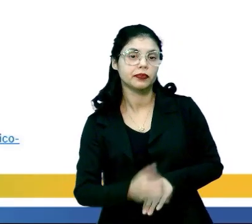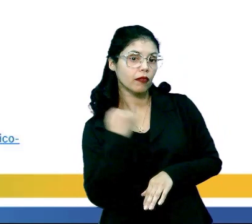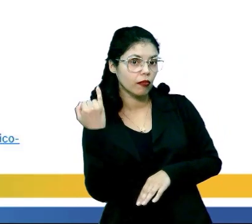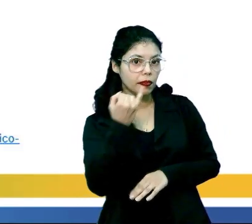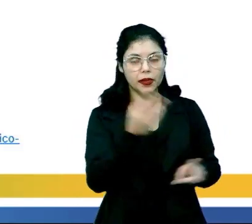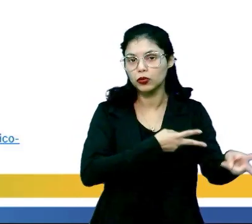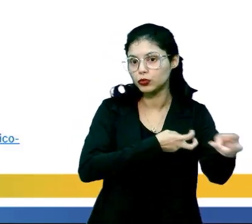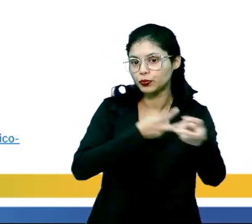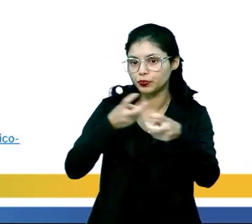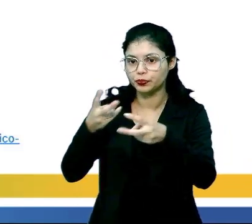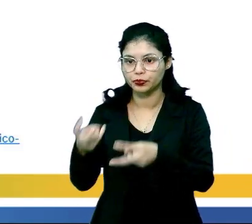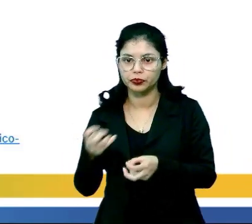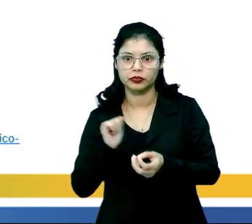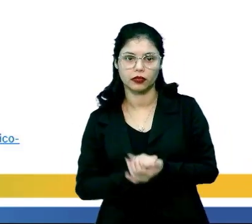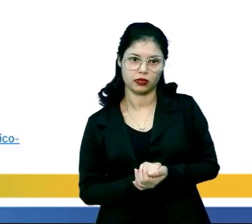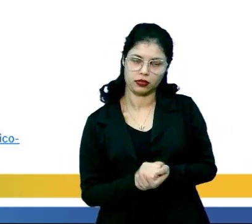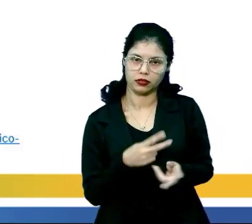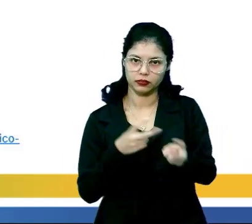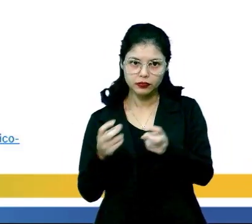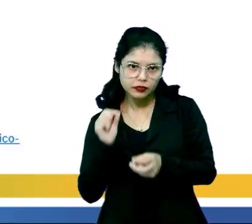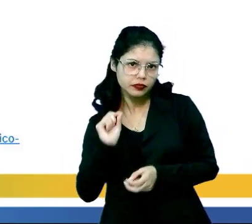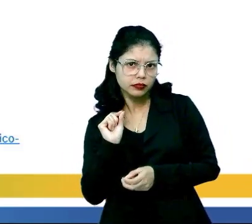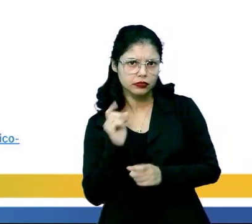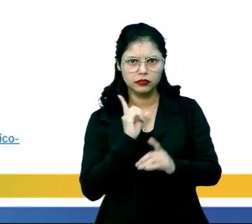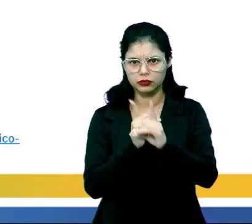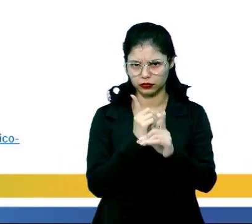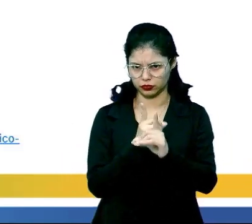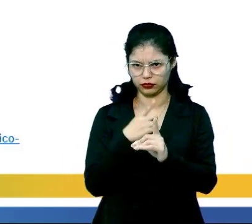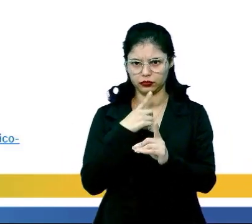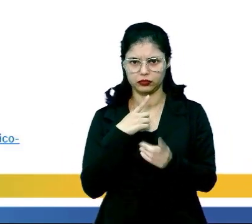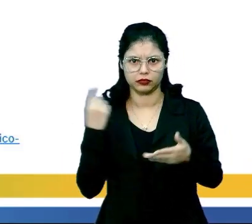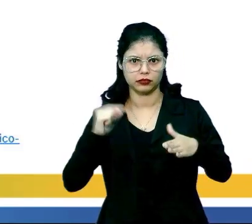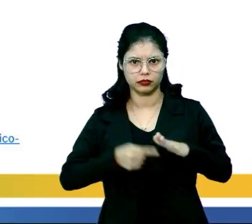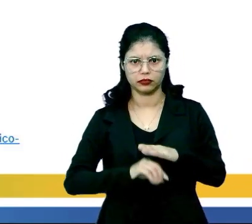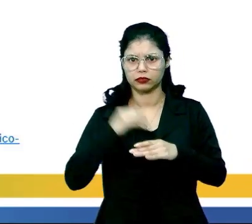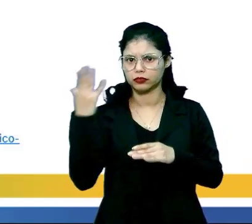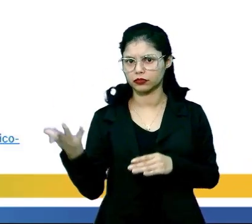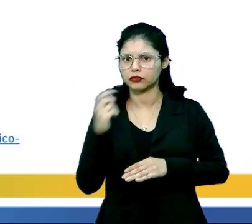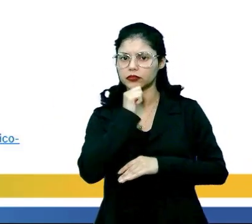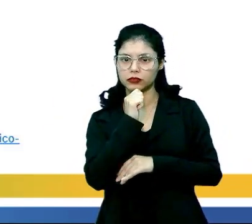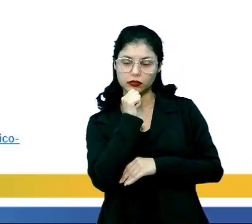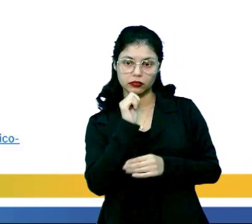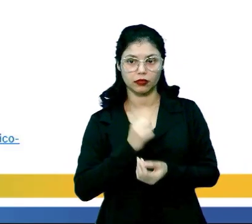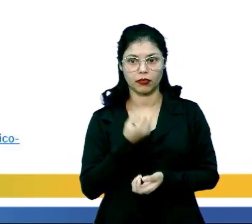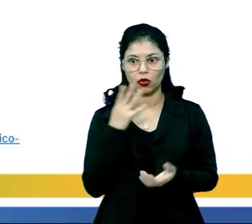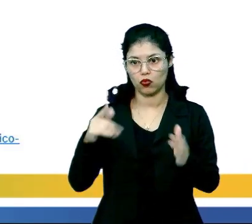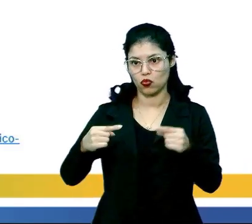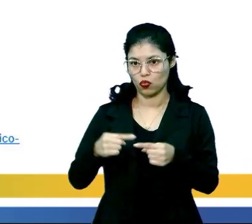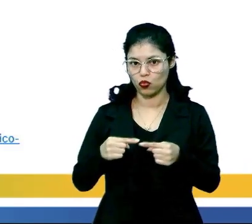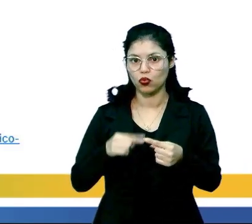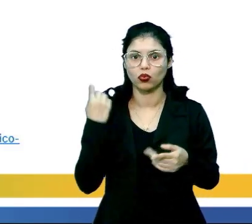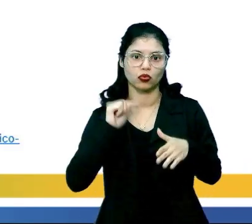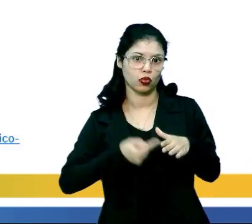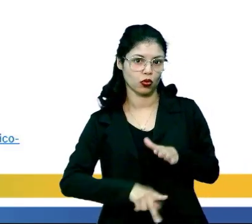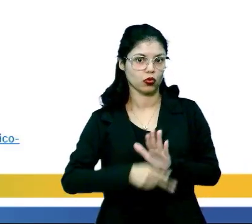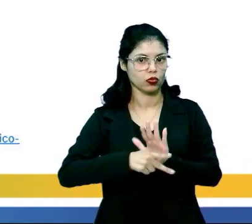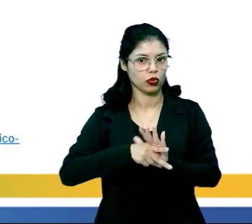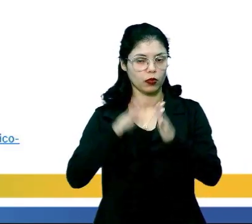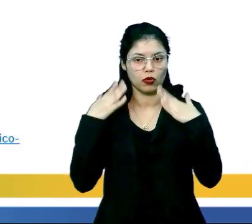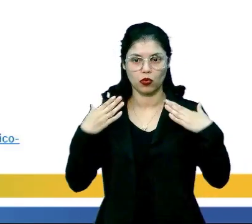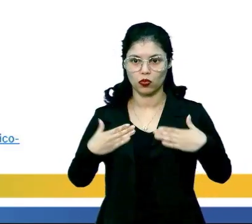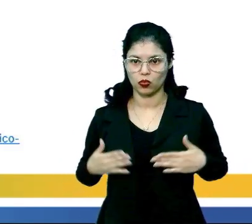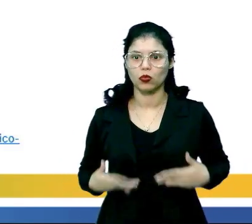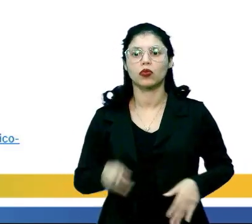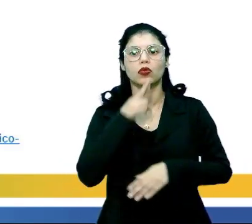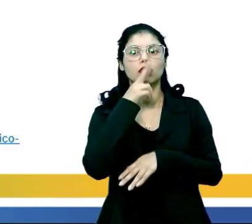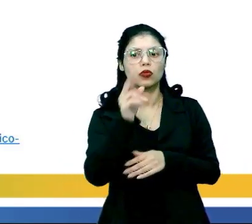função é perceber e identificar as condições ambientais externas. Olha aí o que eu expliquei. Bem como as condições dentro do próprio